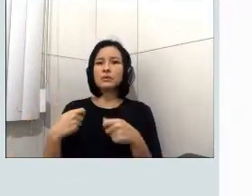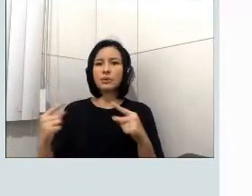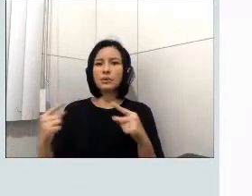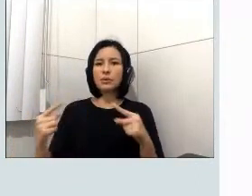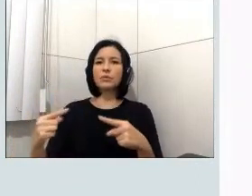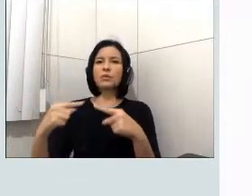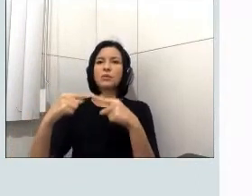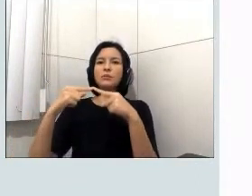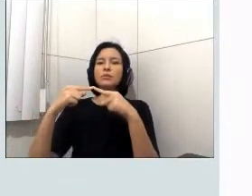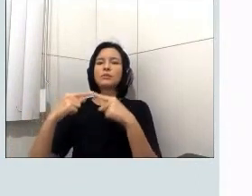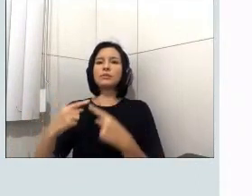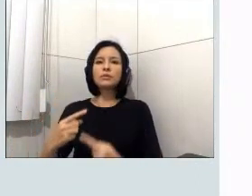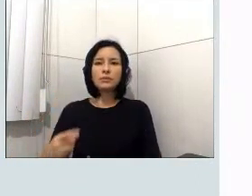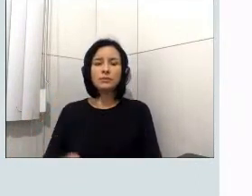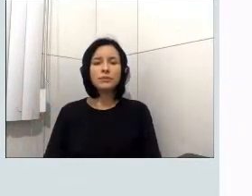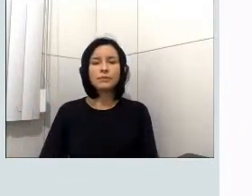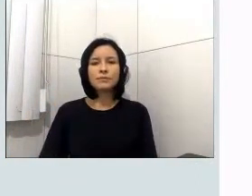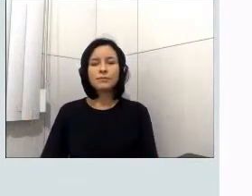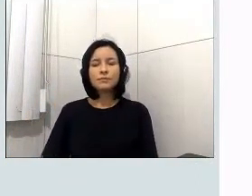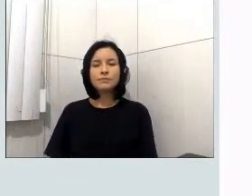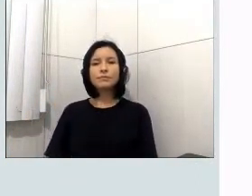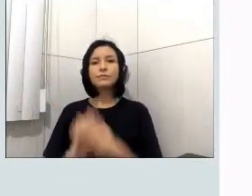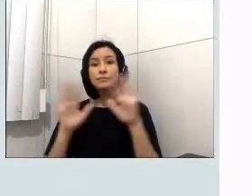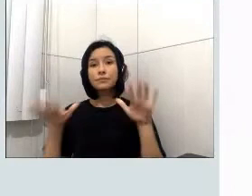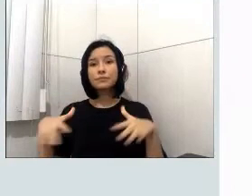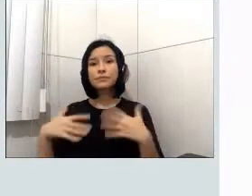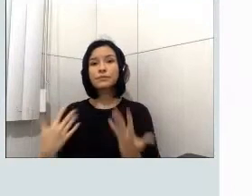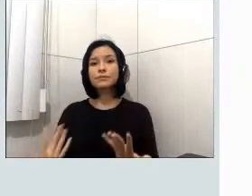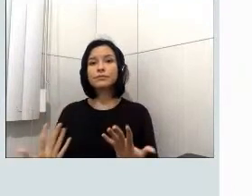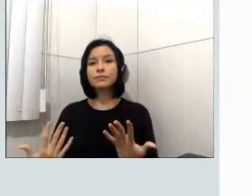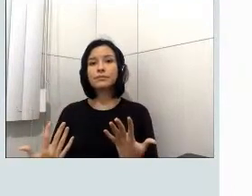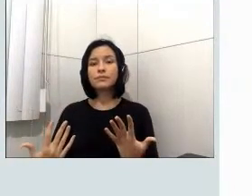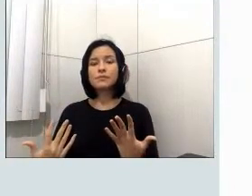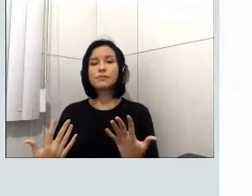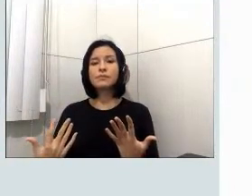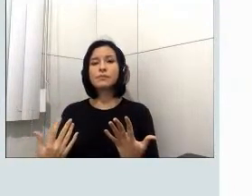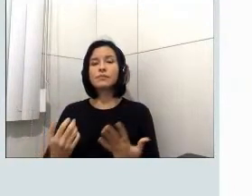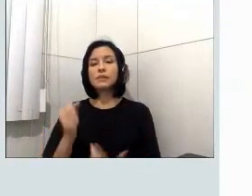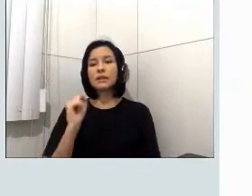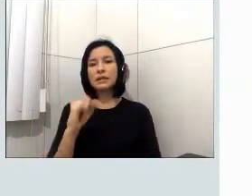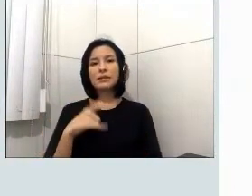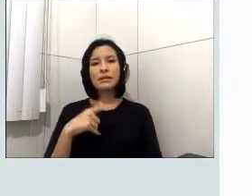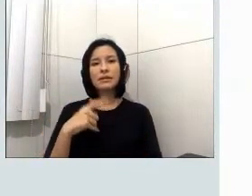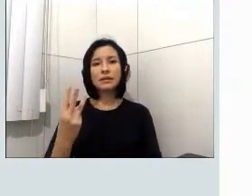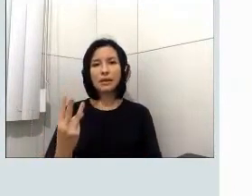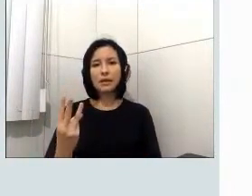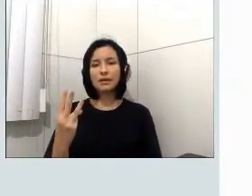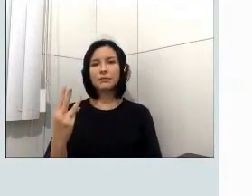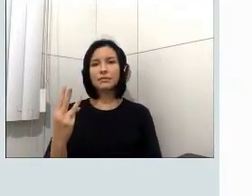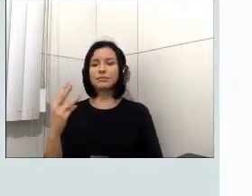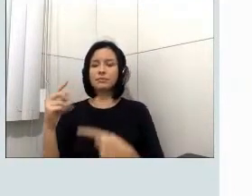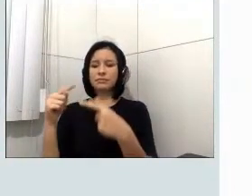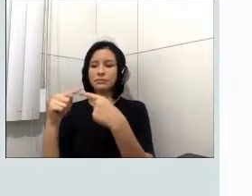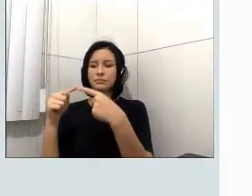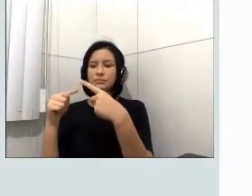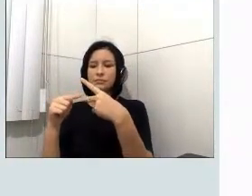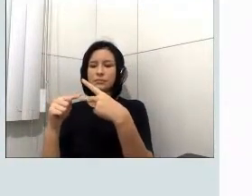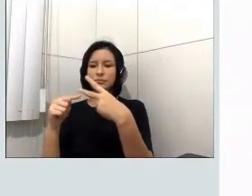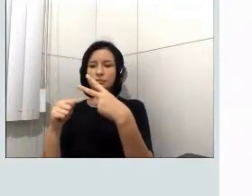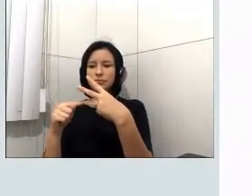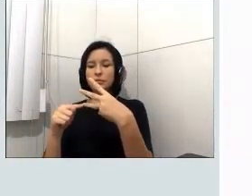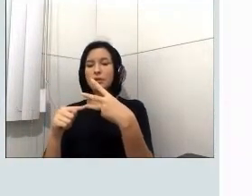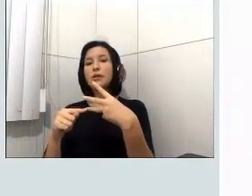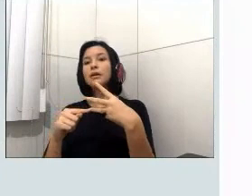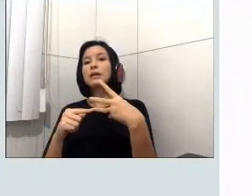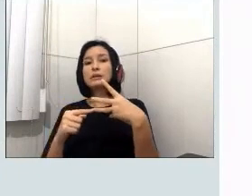existência. E como só 3 pares, então nós temos 3 triângulos que podem